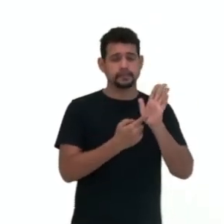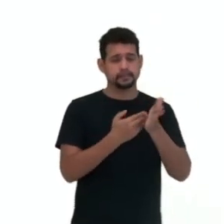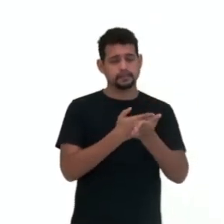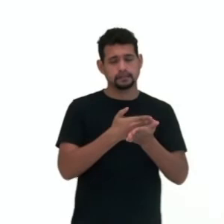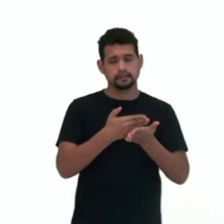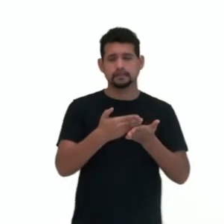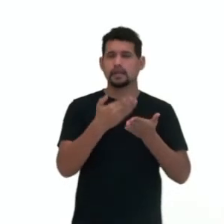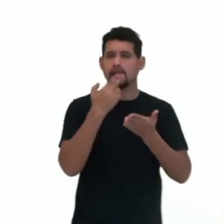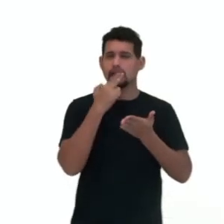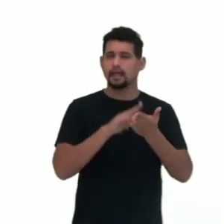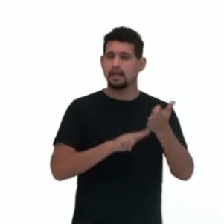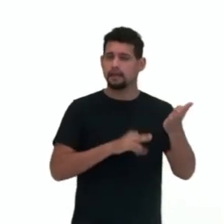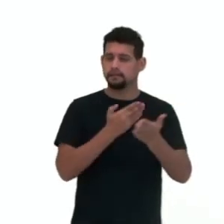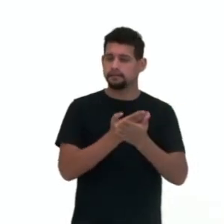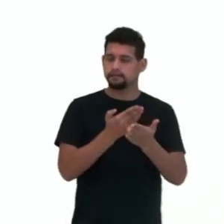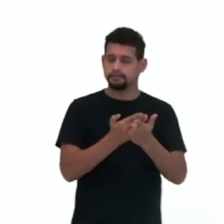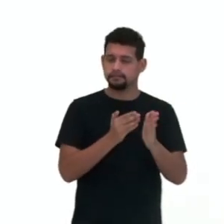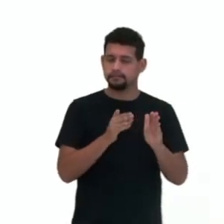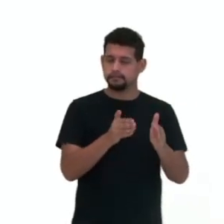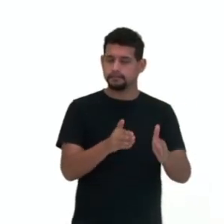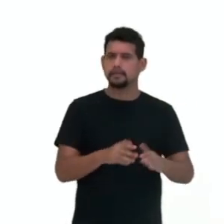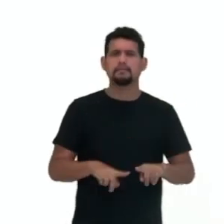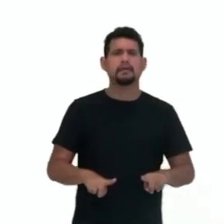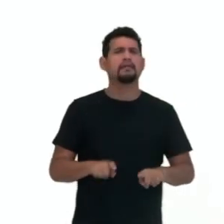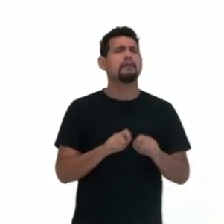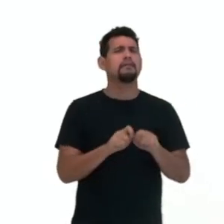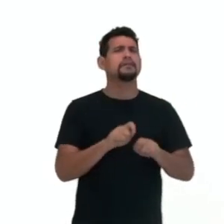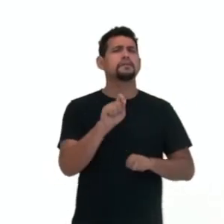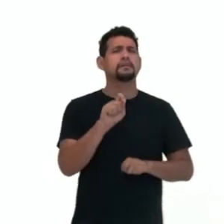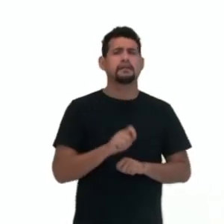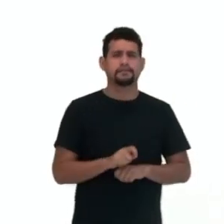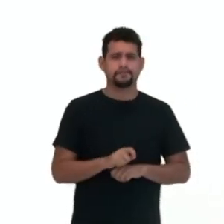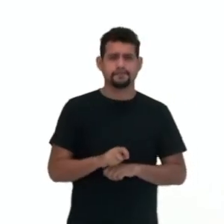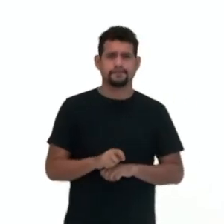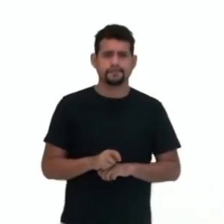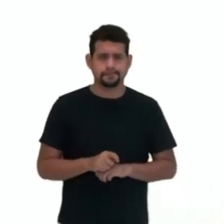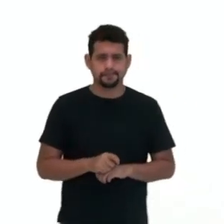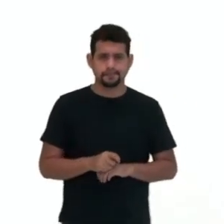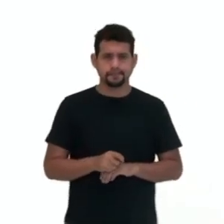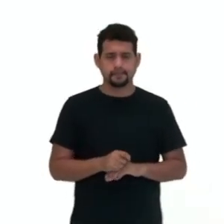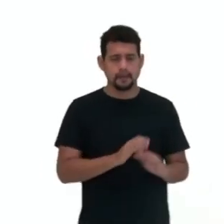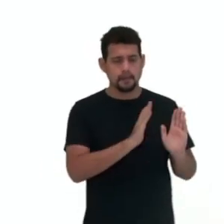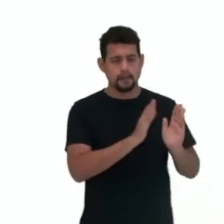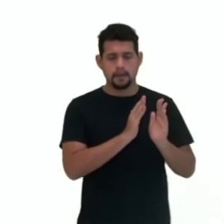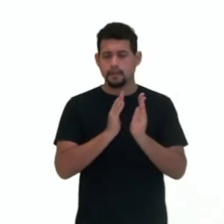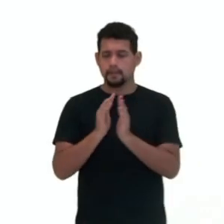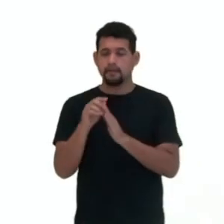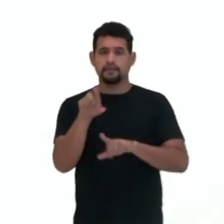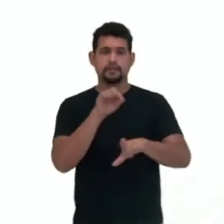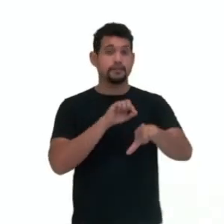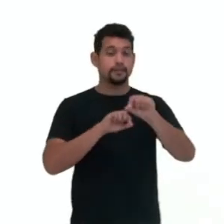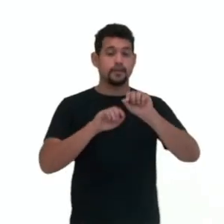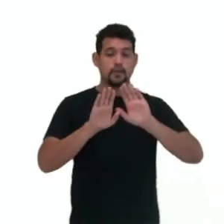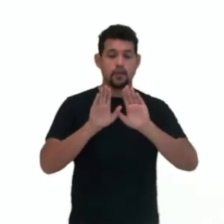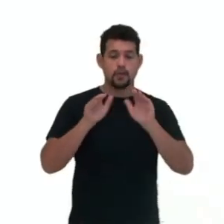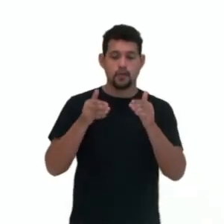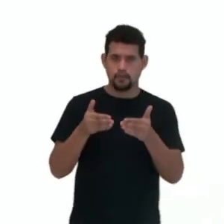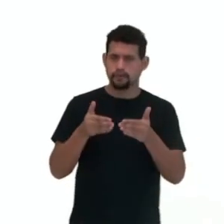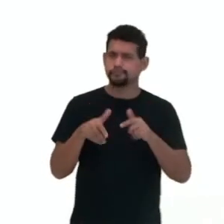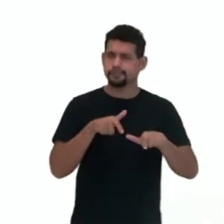da carta estudada. Então, o que você vai fazer agora? Vamos lá, passo a passo. Escolha seu grupo